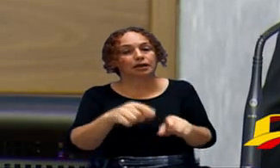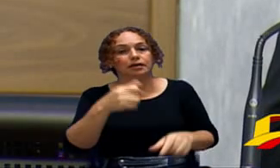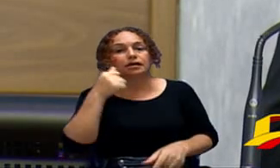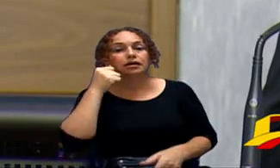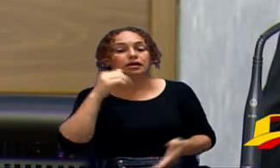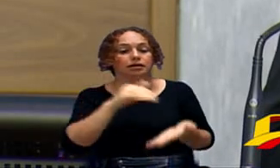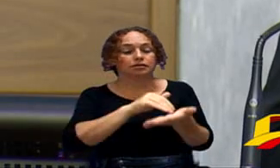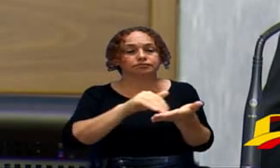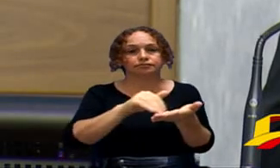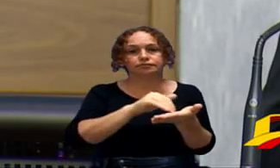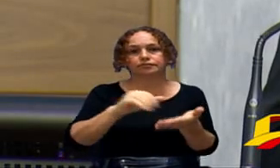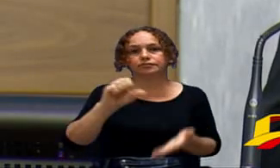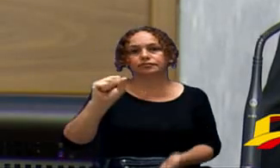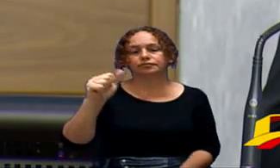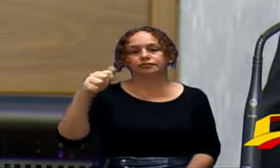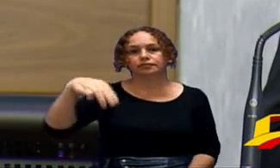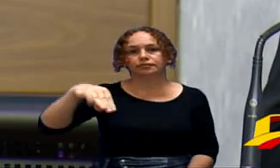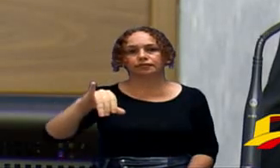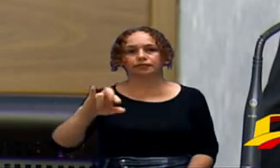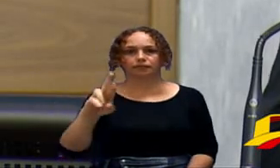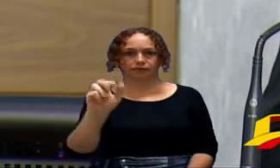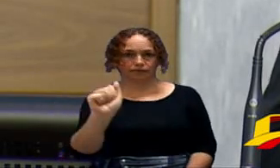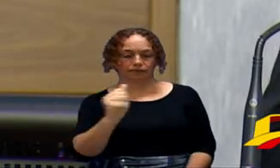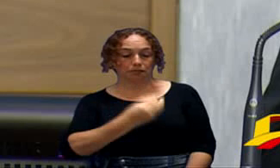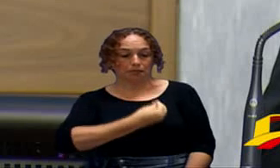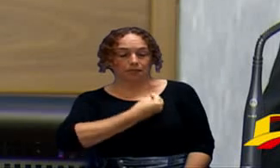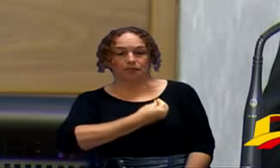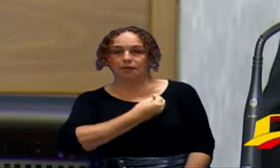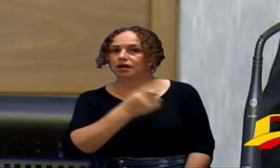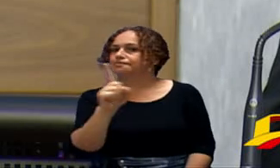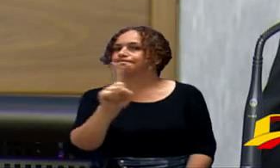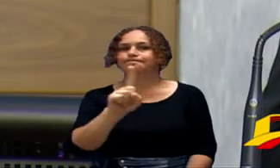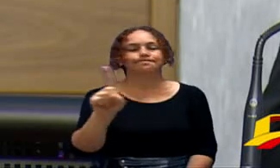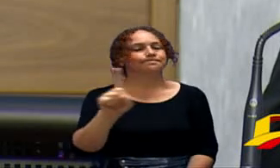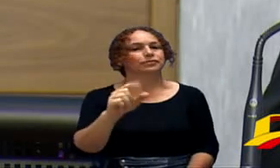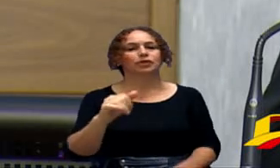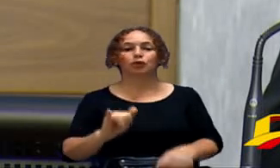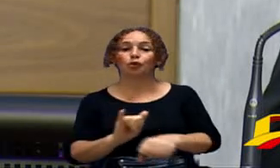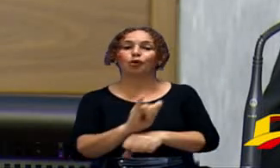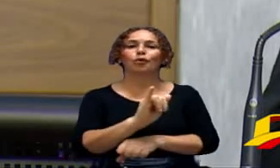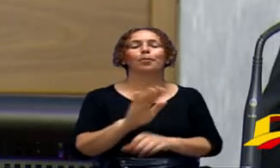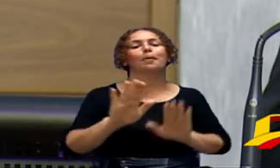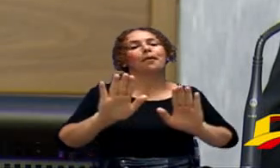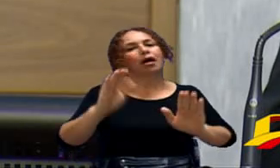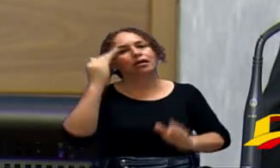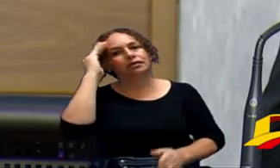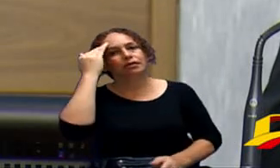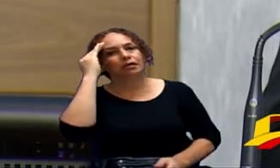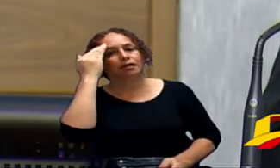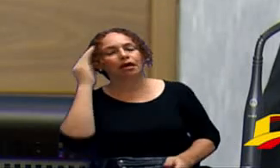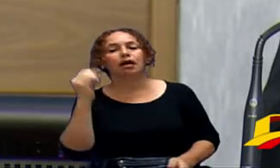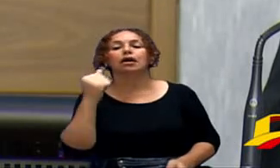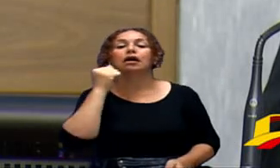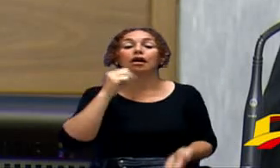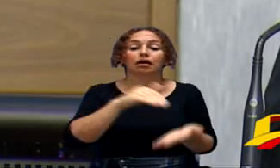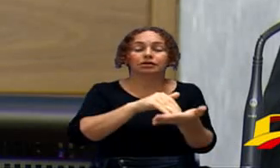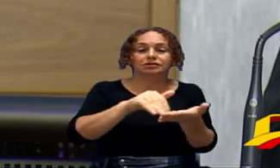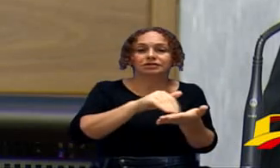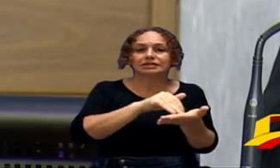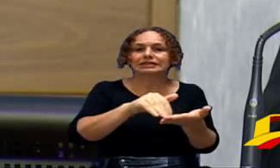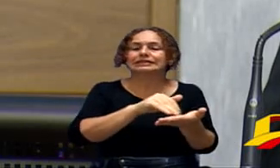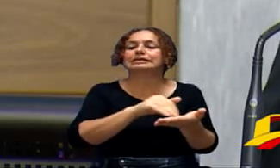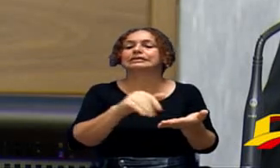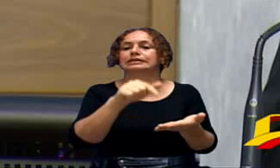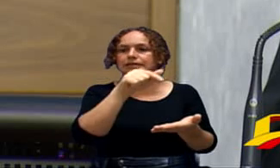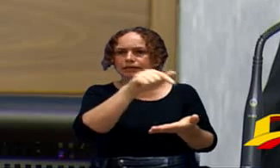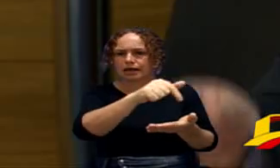presente, até porque nós entendemos que a secretária Samira, secretária de governo, e ocupa interinamente esta